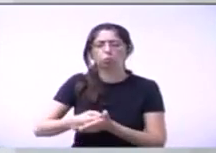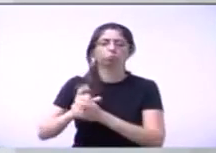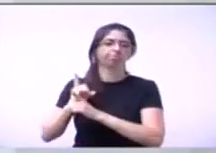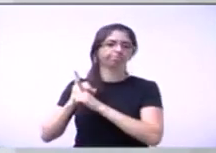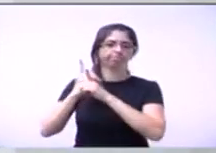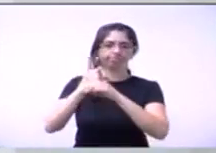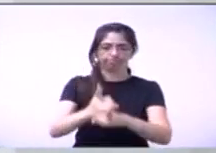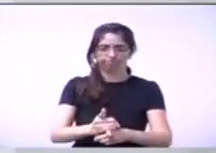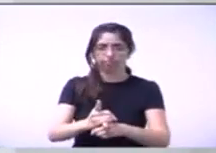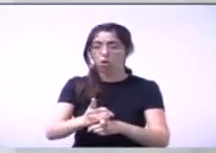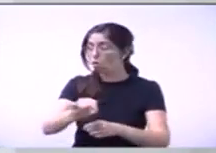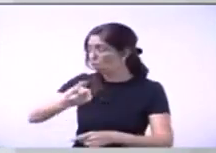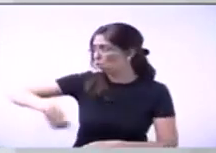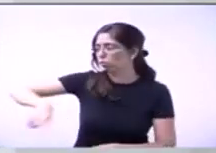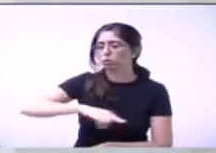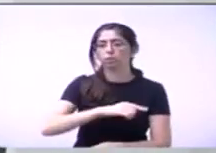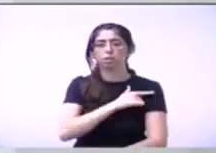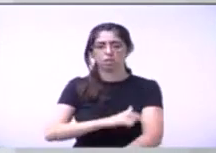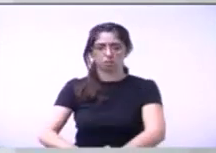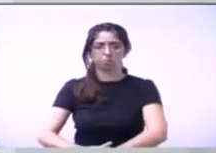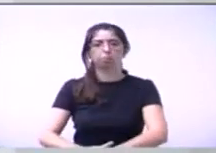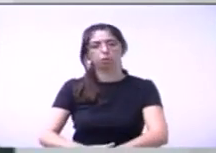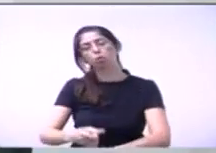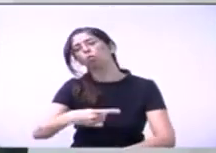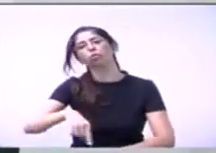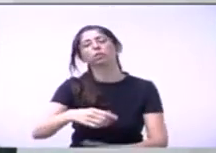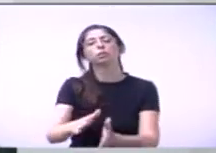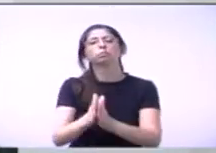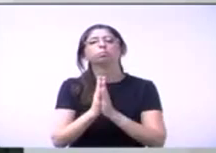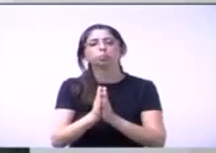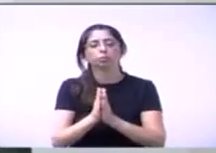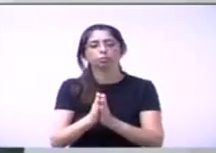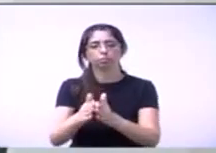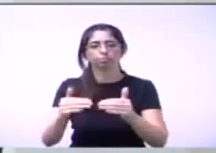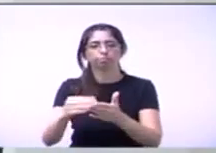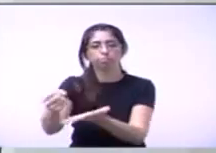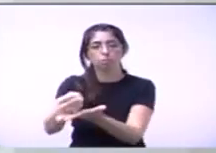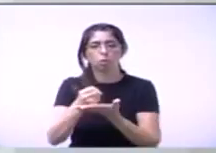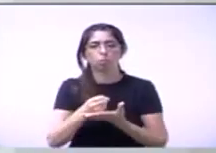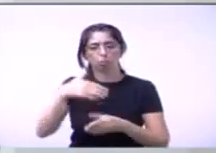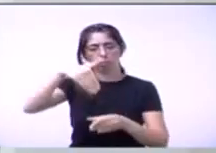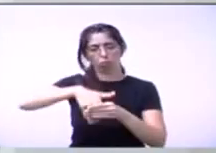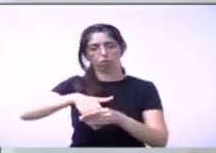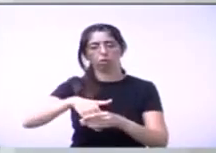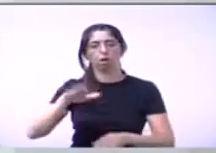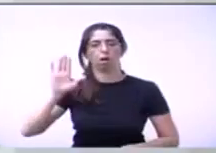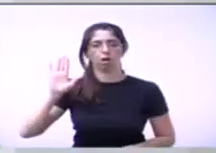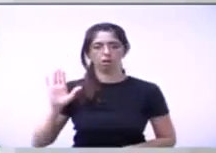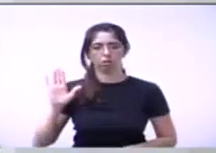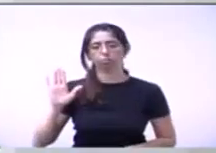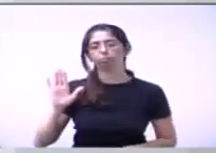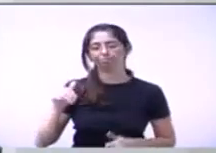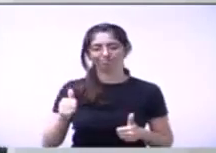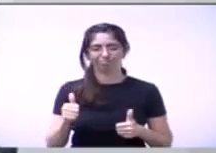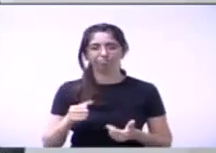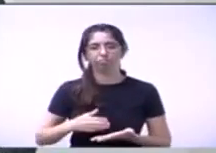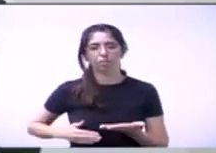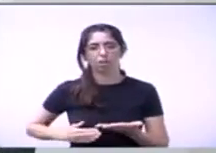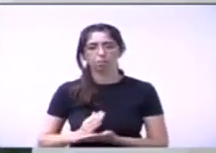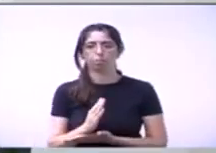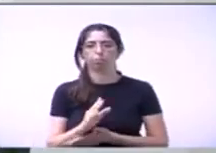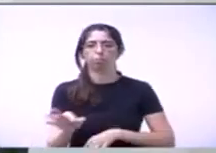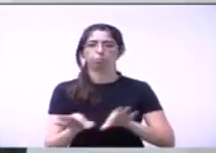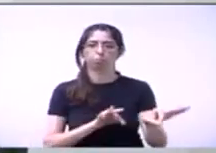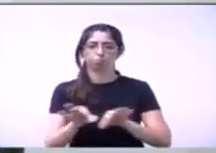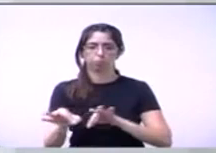do plenário, soberano, e desde já agradeço o apoio dos colegas que votarem a favor ao projeto de trabalho ao